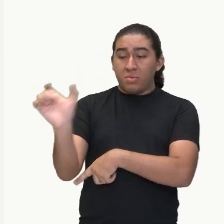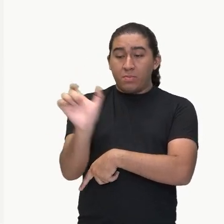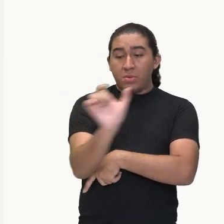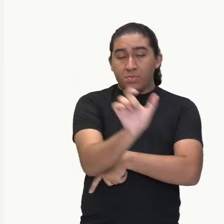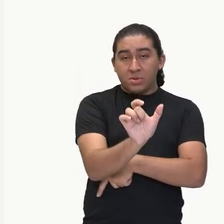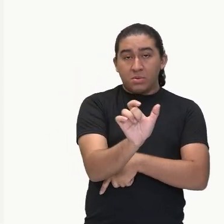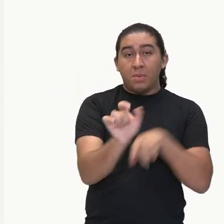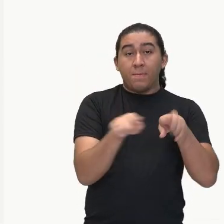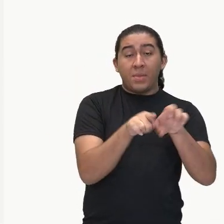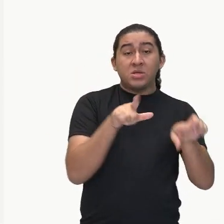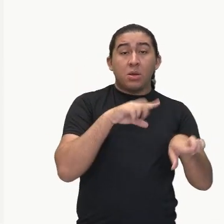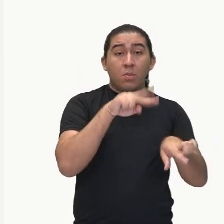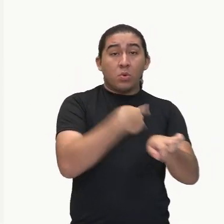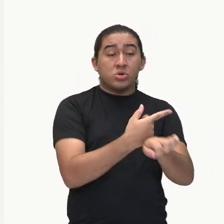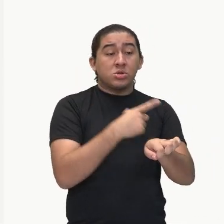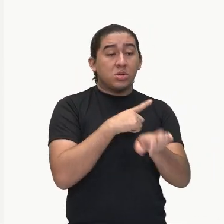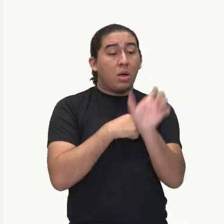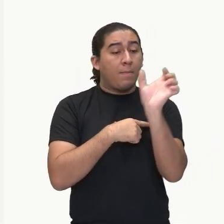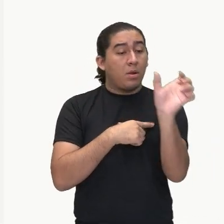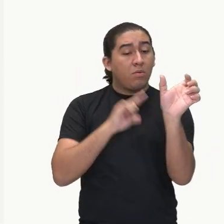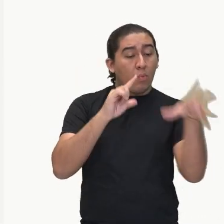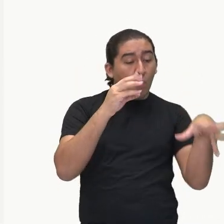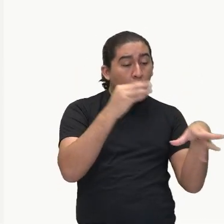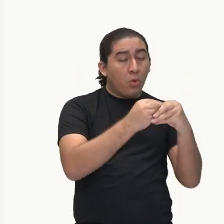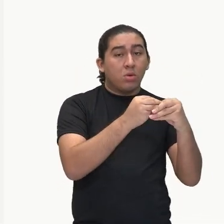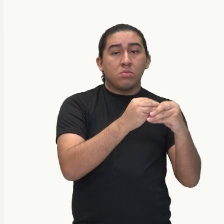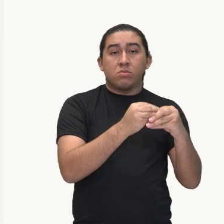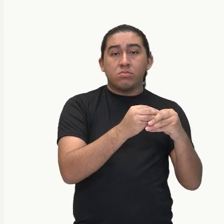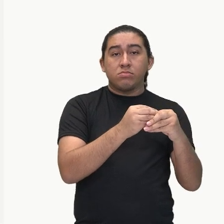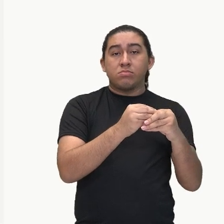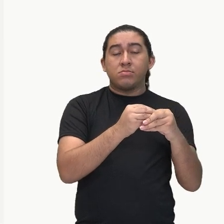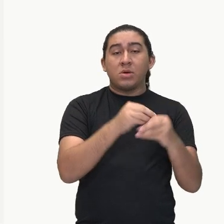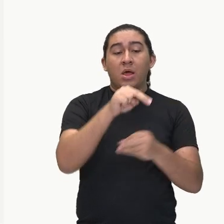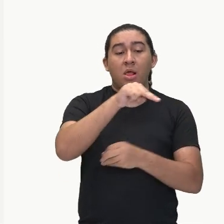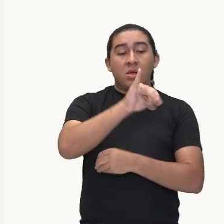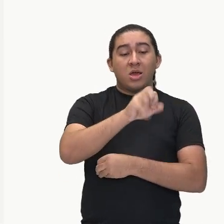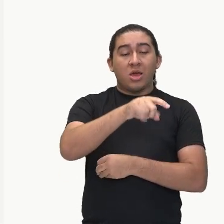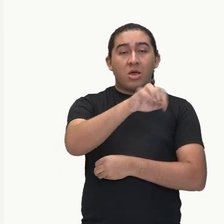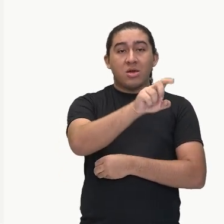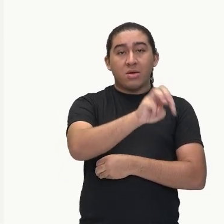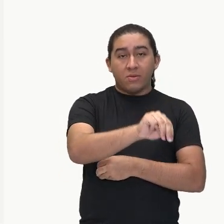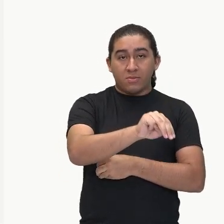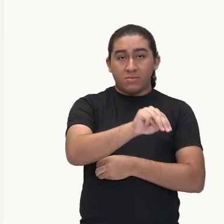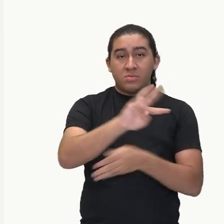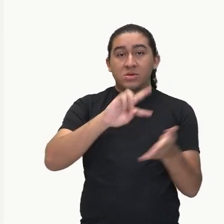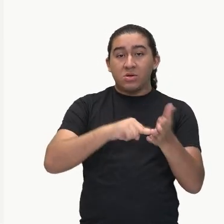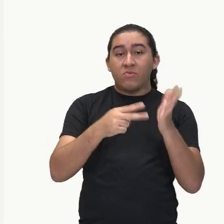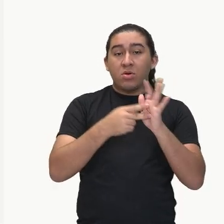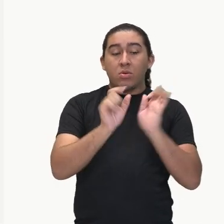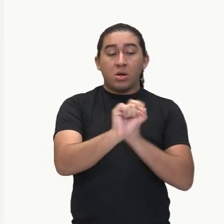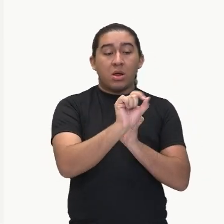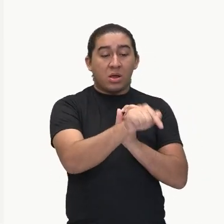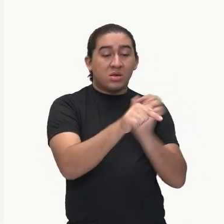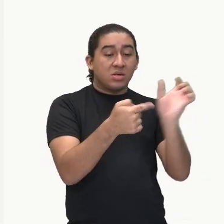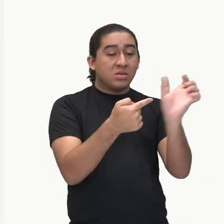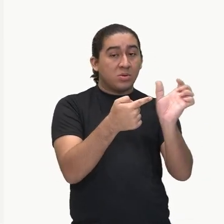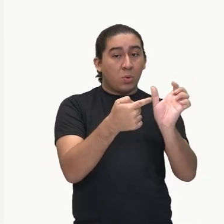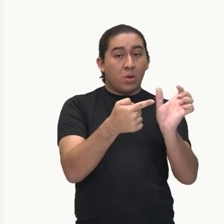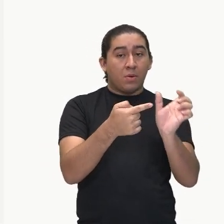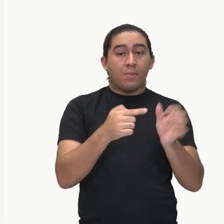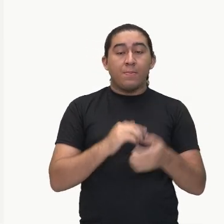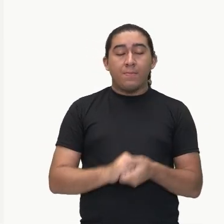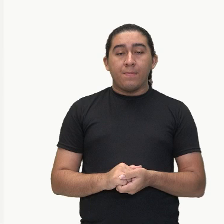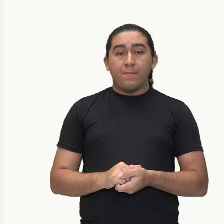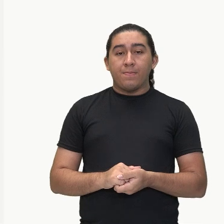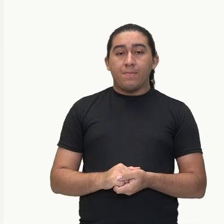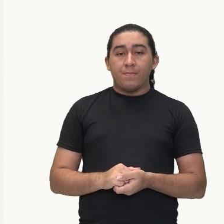Ninguém o convenceu de mudar a opinião. Percebem? Ninguém o convenceu de mudar